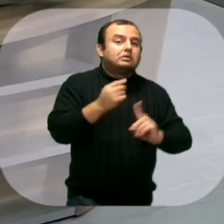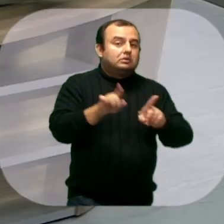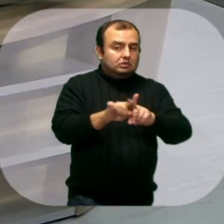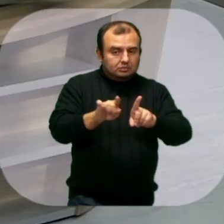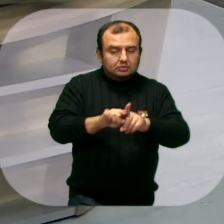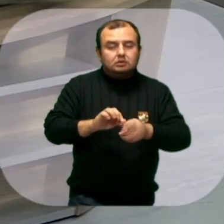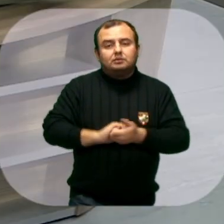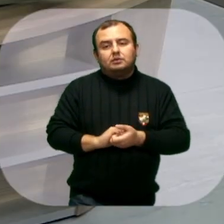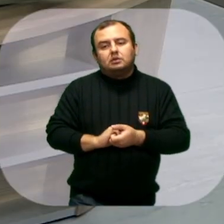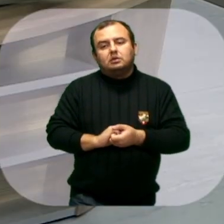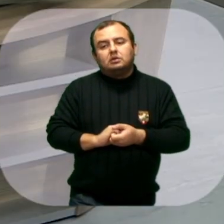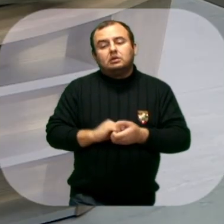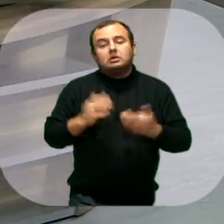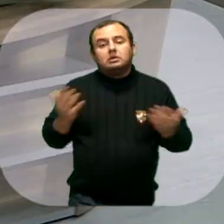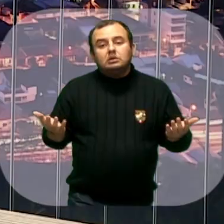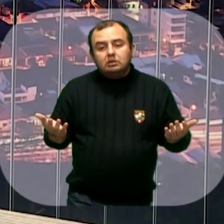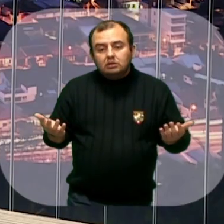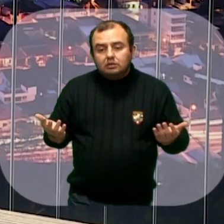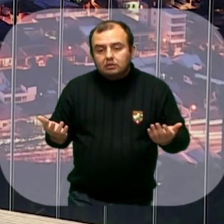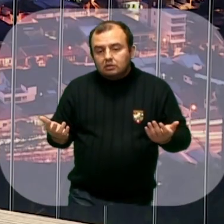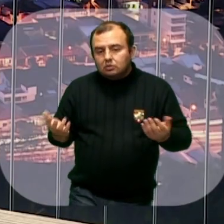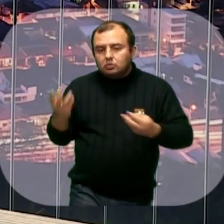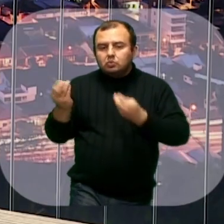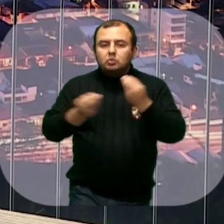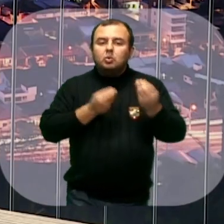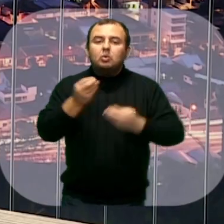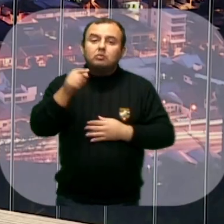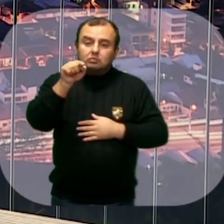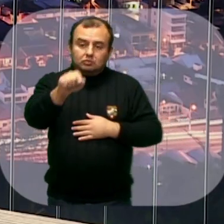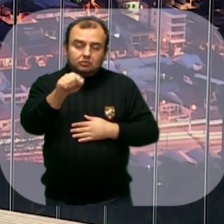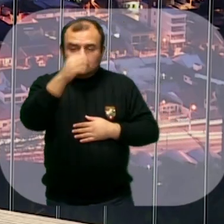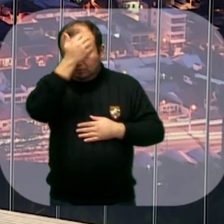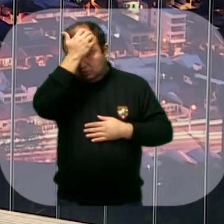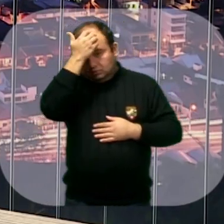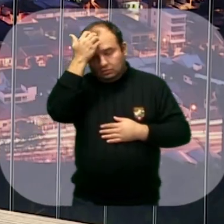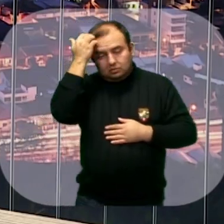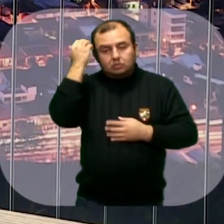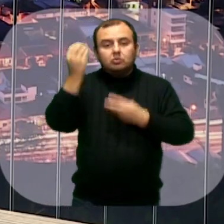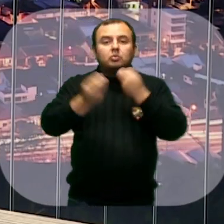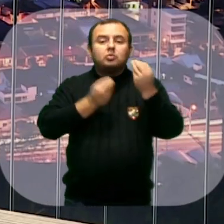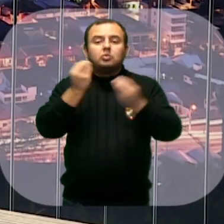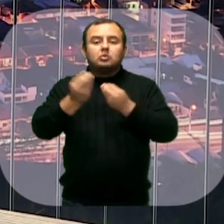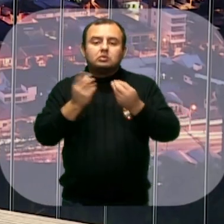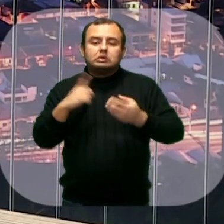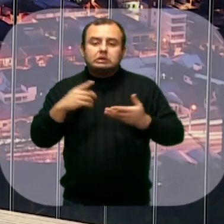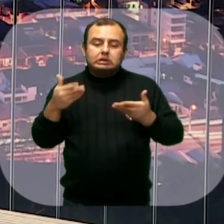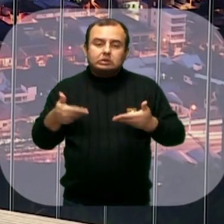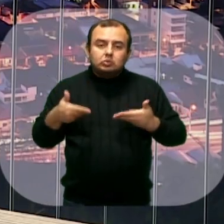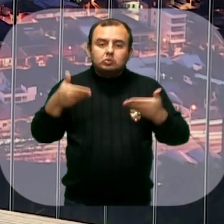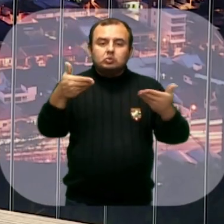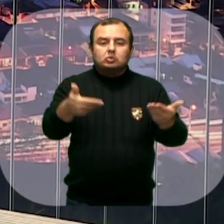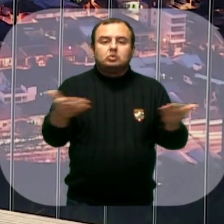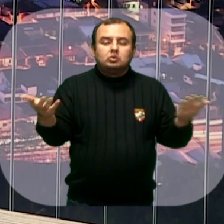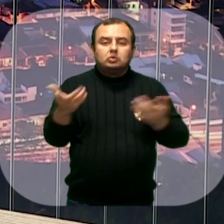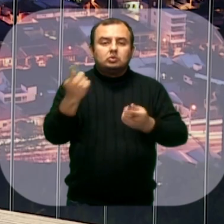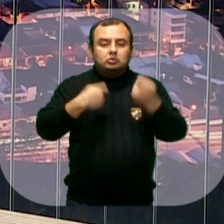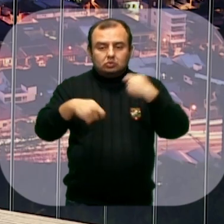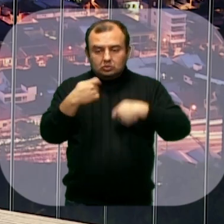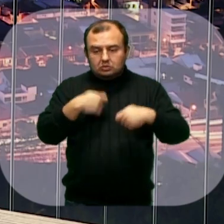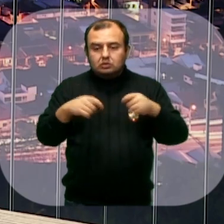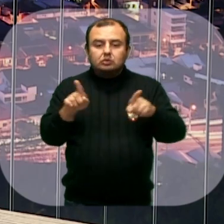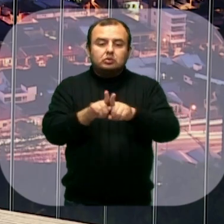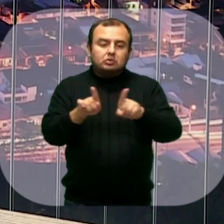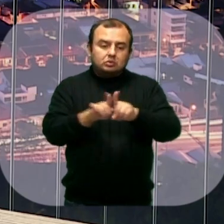E assim... Então, como é que foi para ti receber esse convite da atual administração